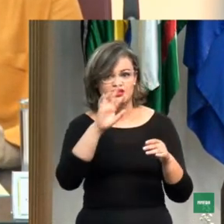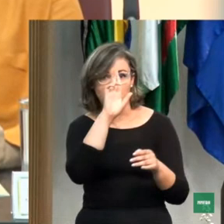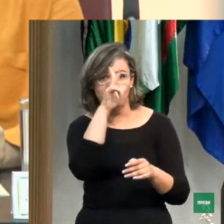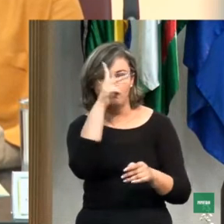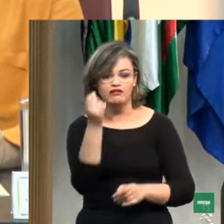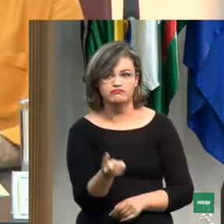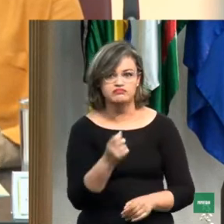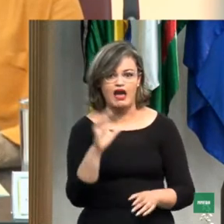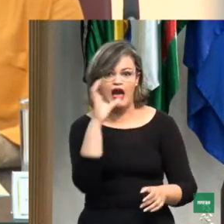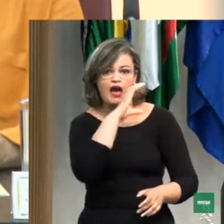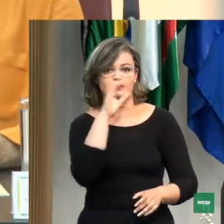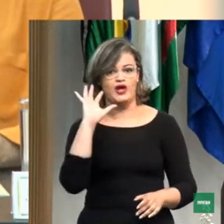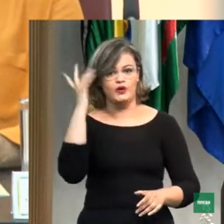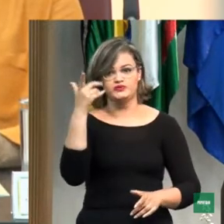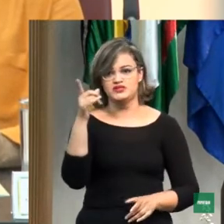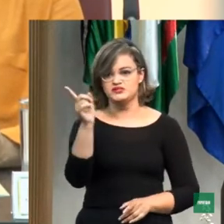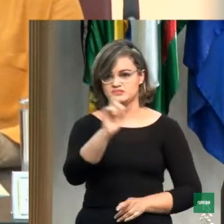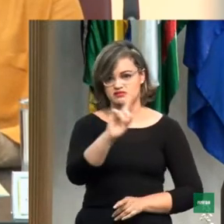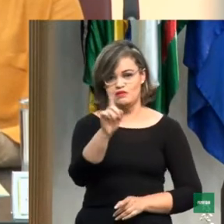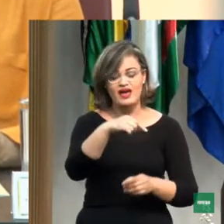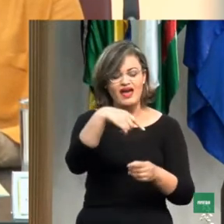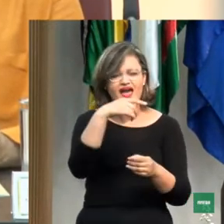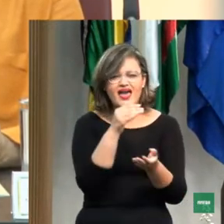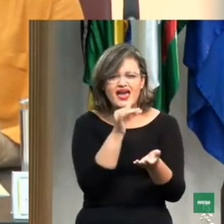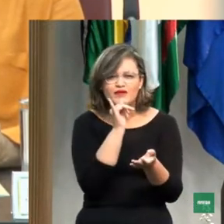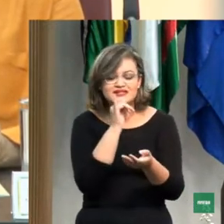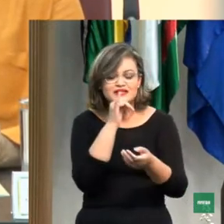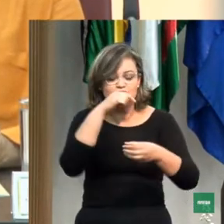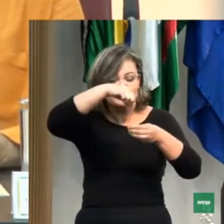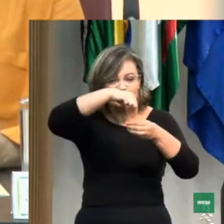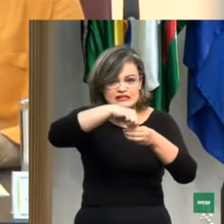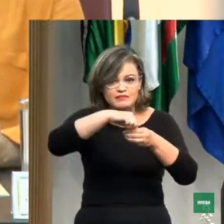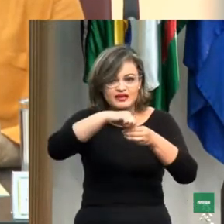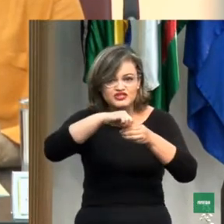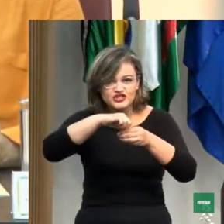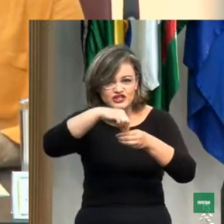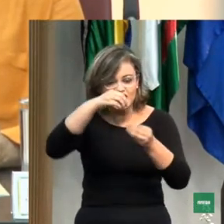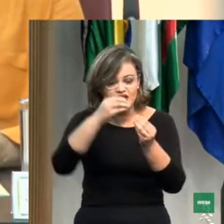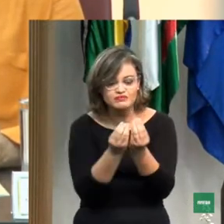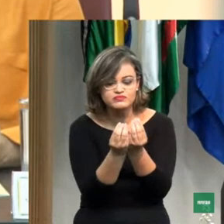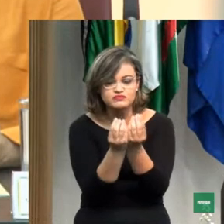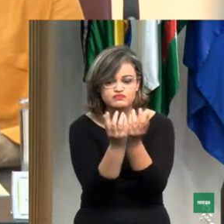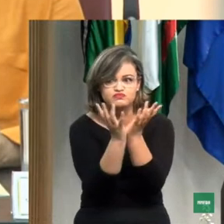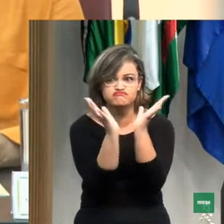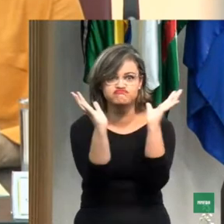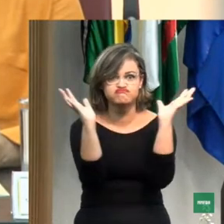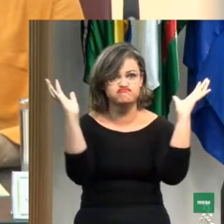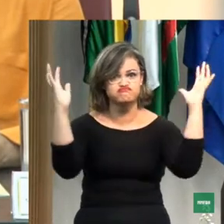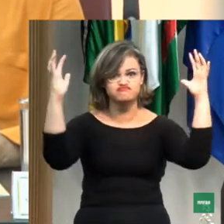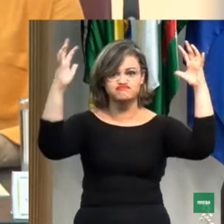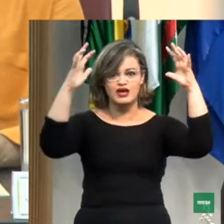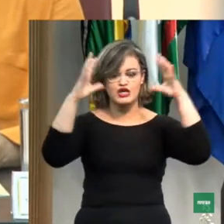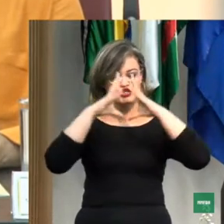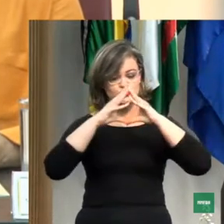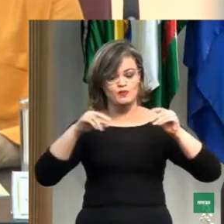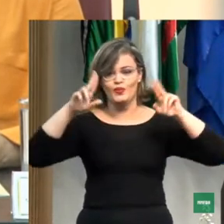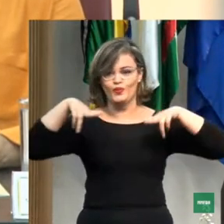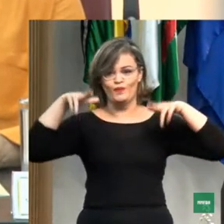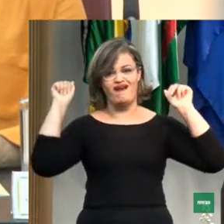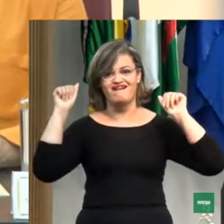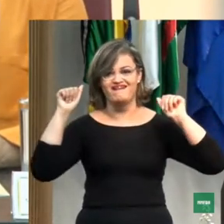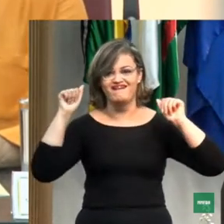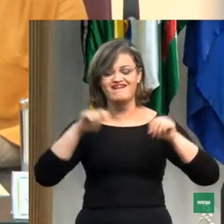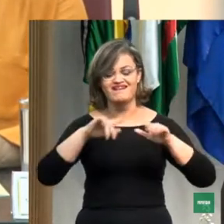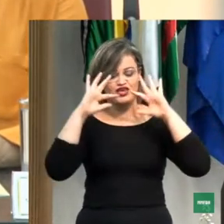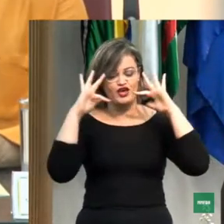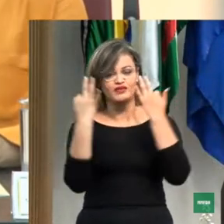uma semente de sequoia para que, de fato, essa árvore cresça e nunca mais desapareça, que a família se institua